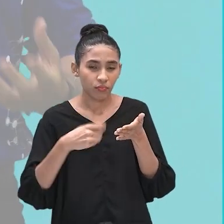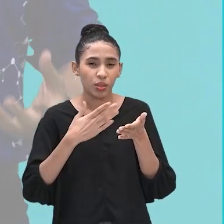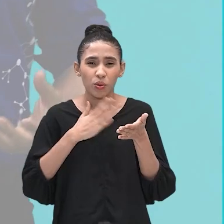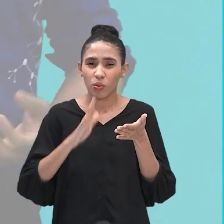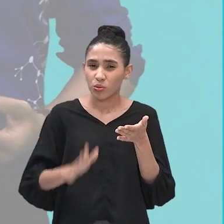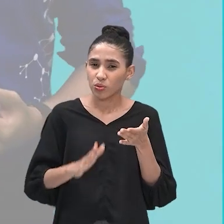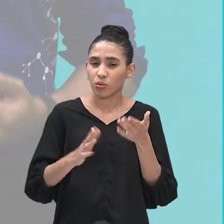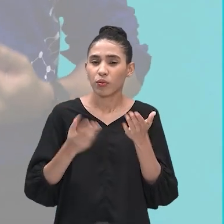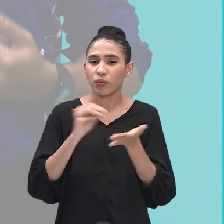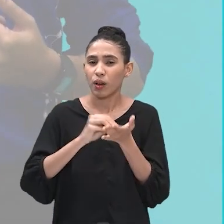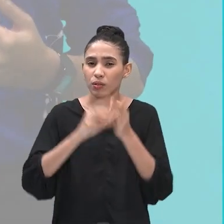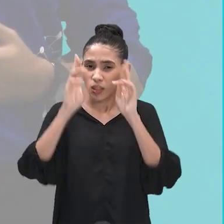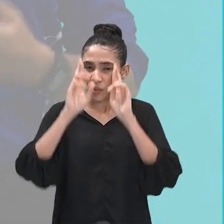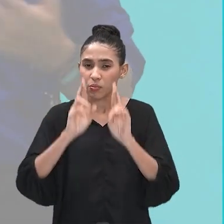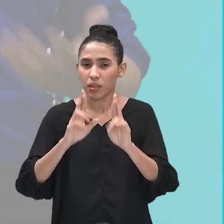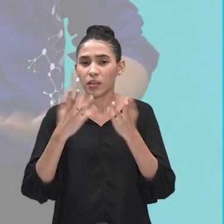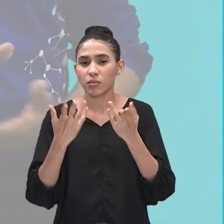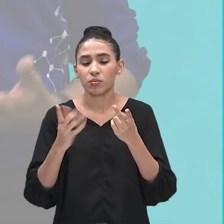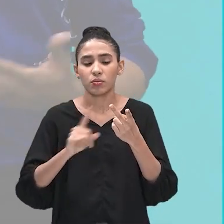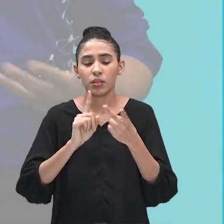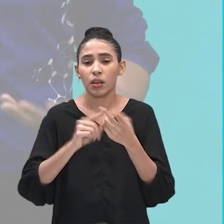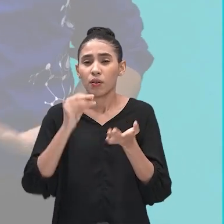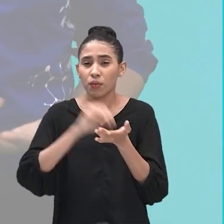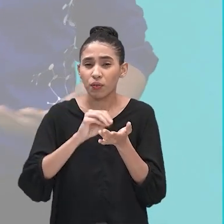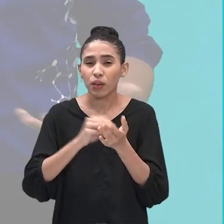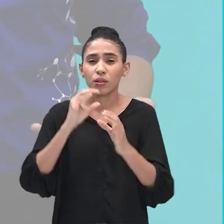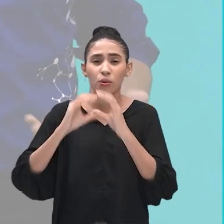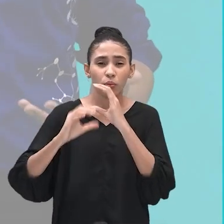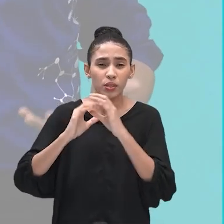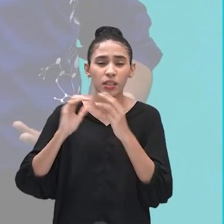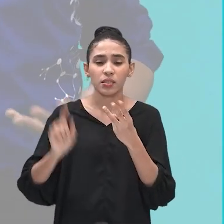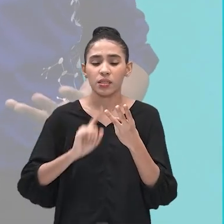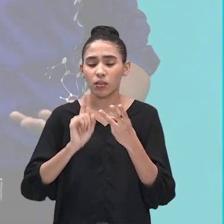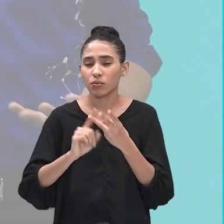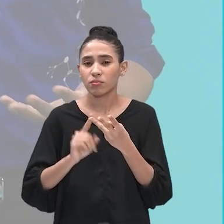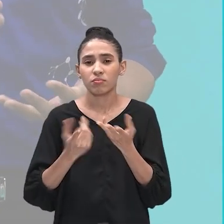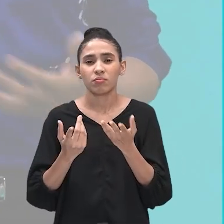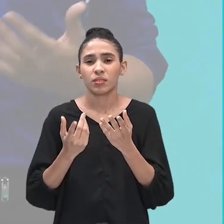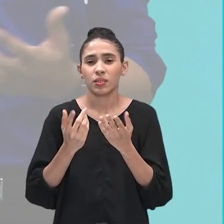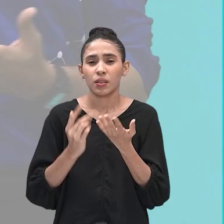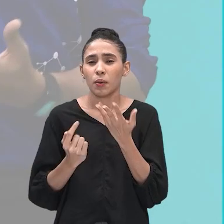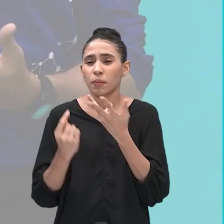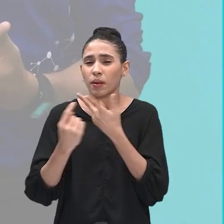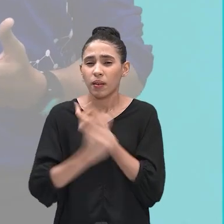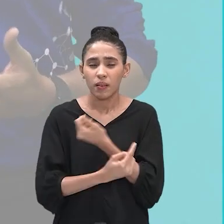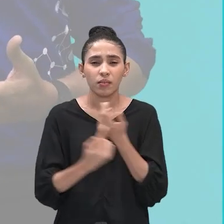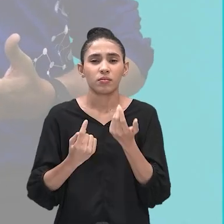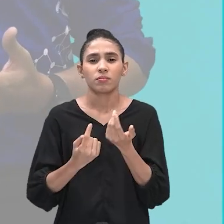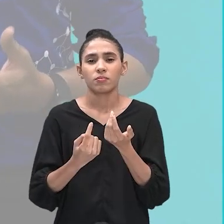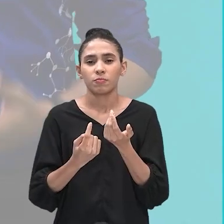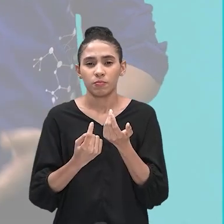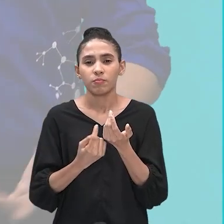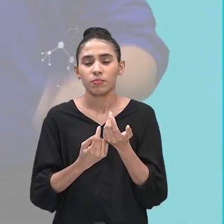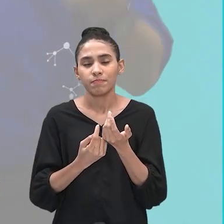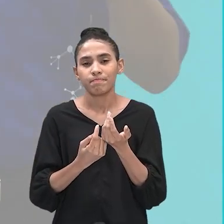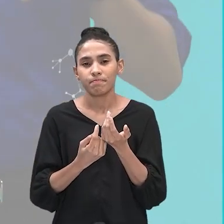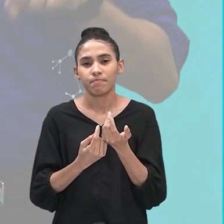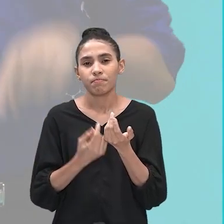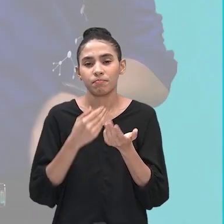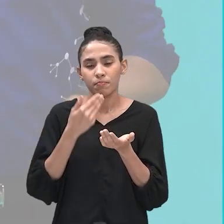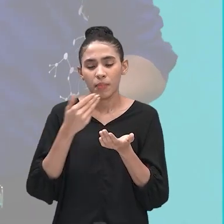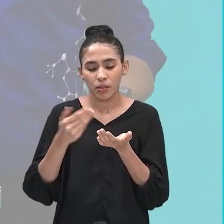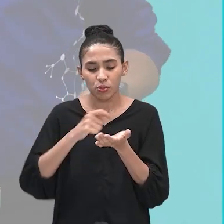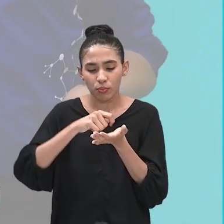falta de comunicação, várias situações, né, ali que o levou a escrever aquela carta, mas